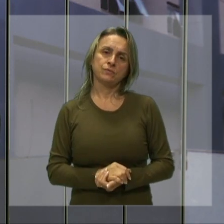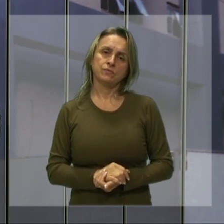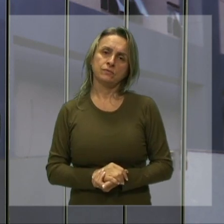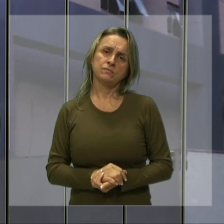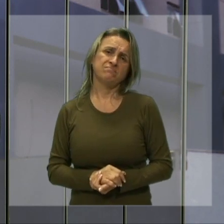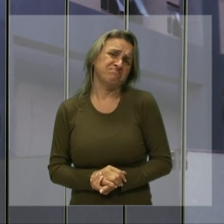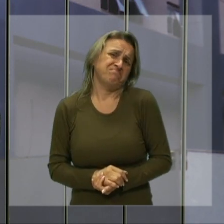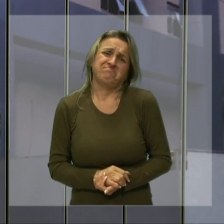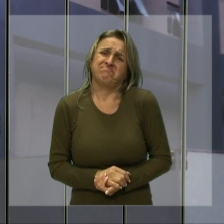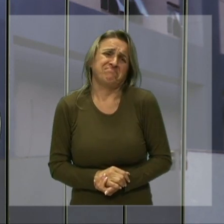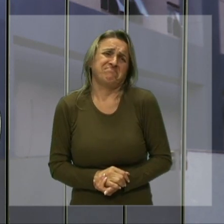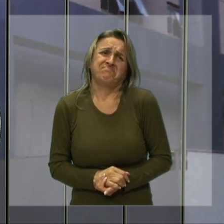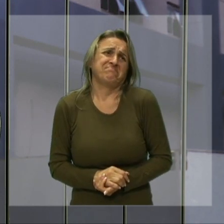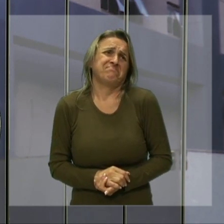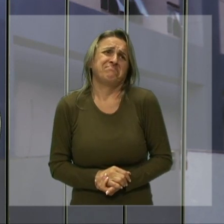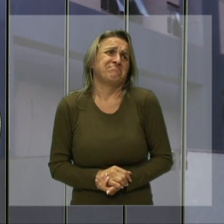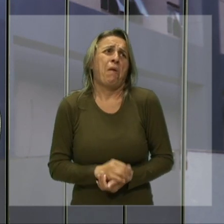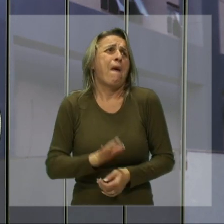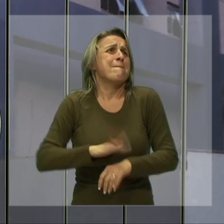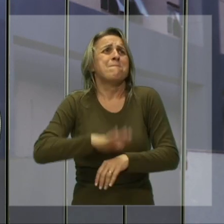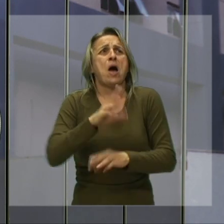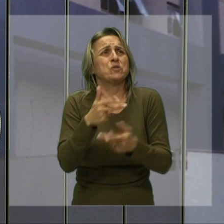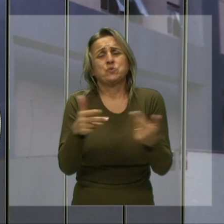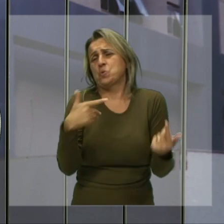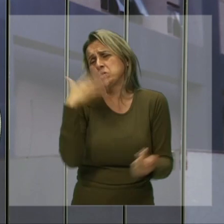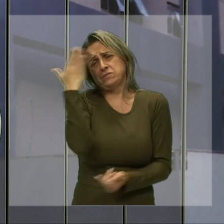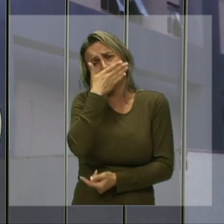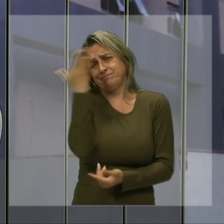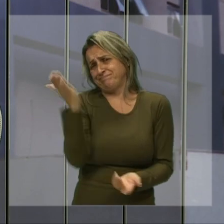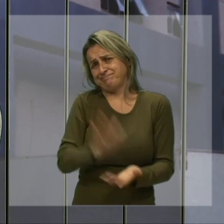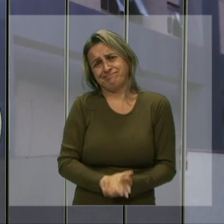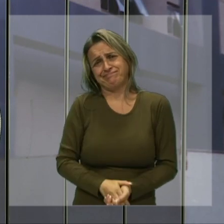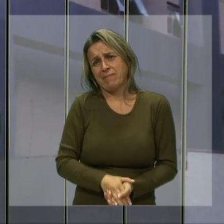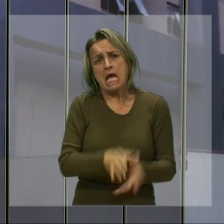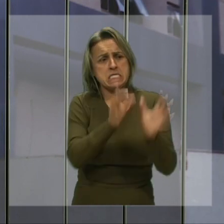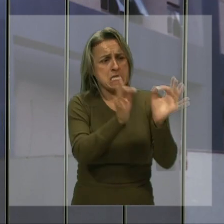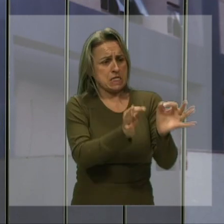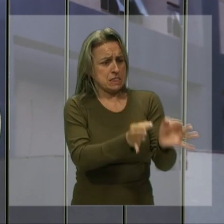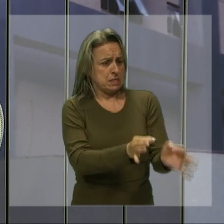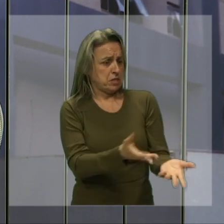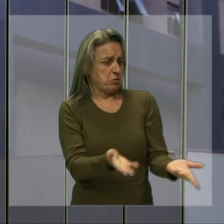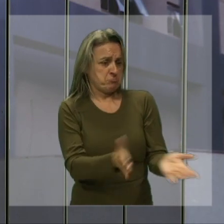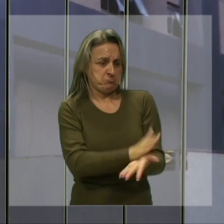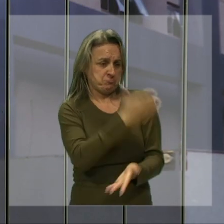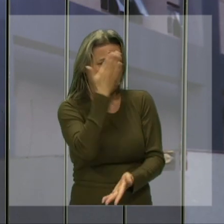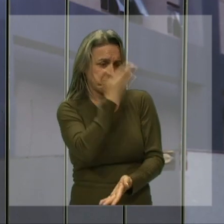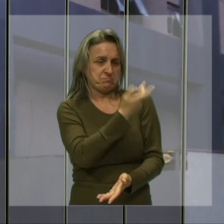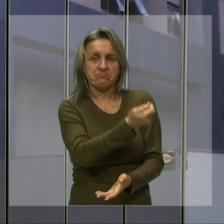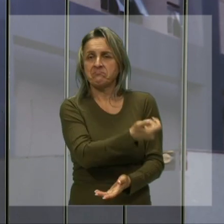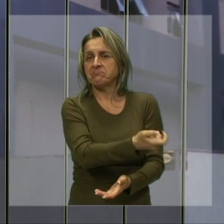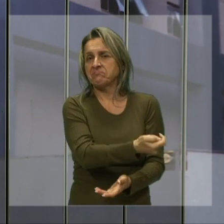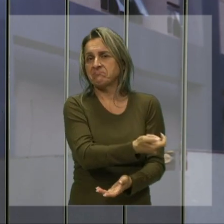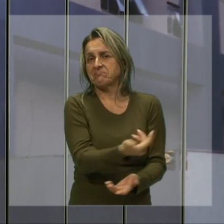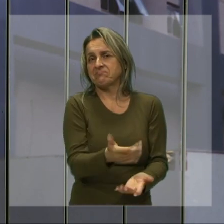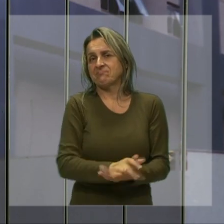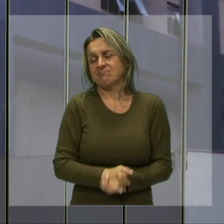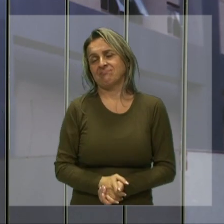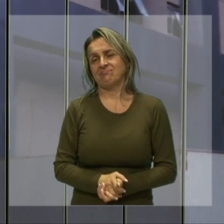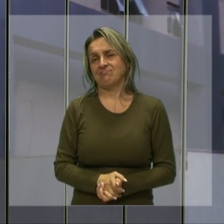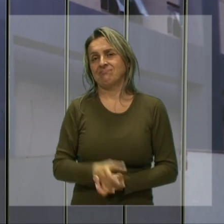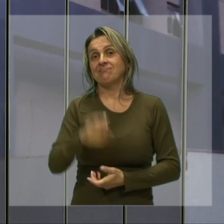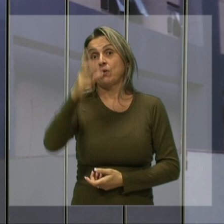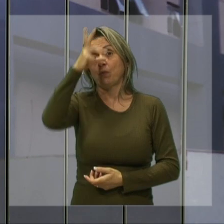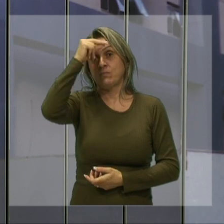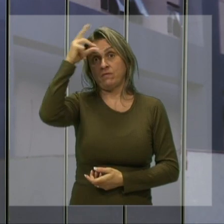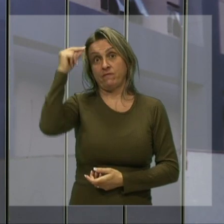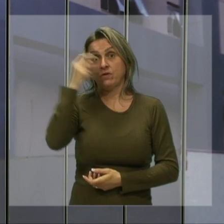muita coisa acertada, não, porque eu vejo que o prefeito Vonei, o prefeito de Itajaí, ele teve uma grande